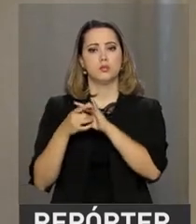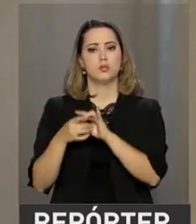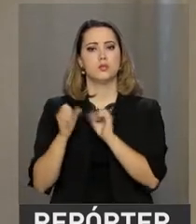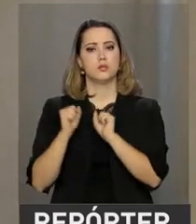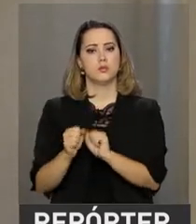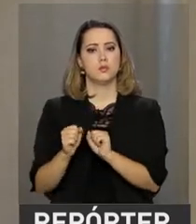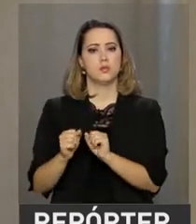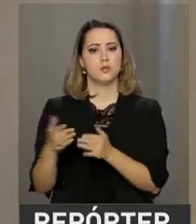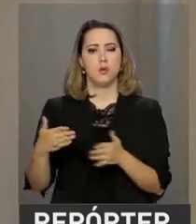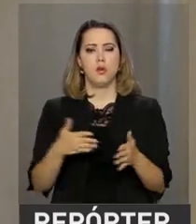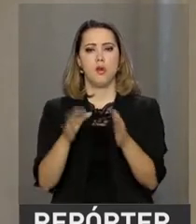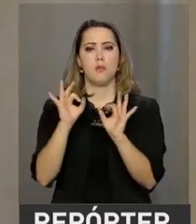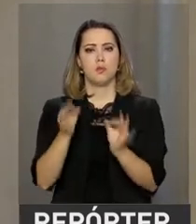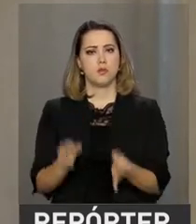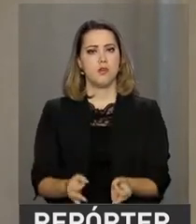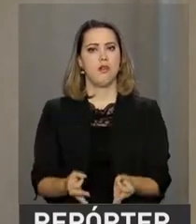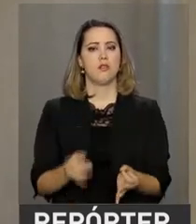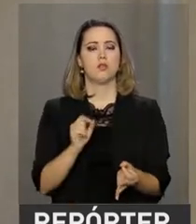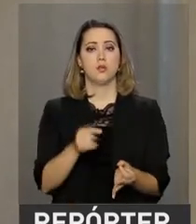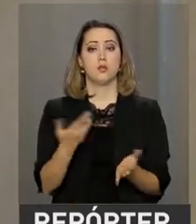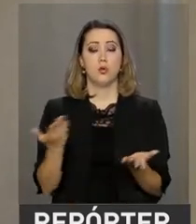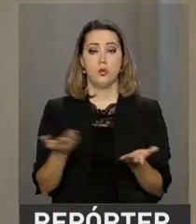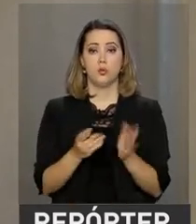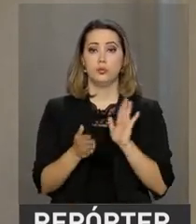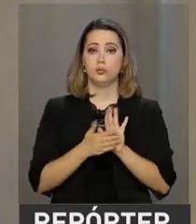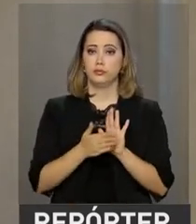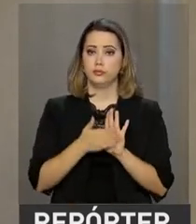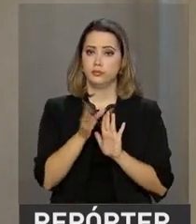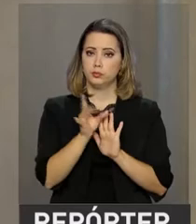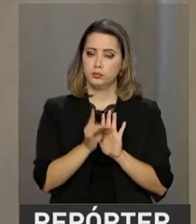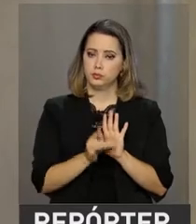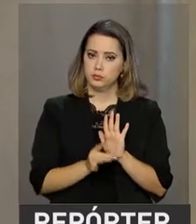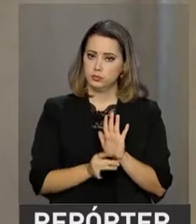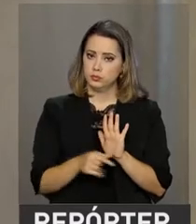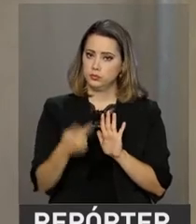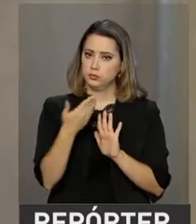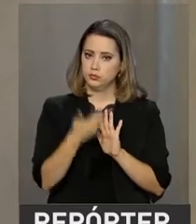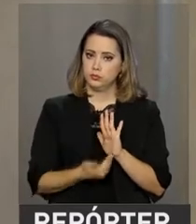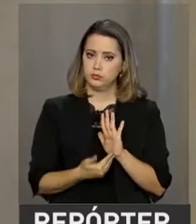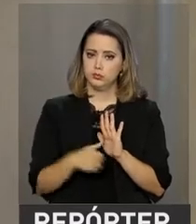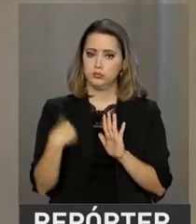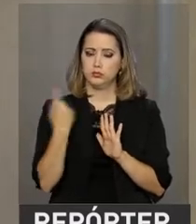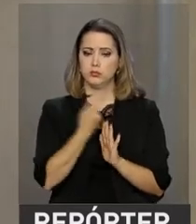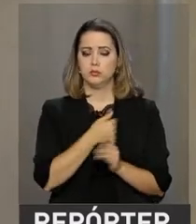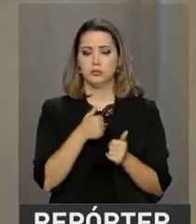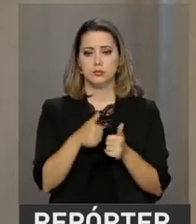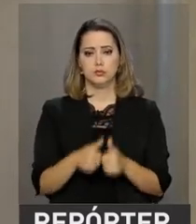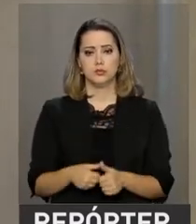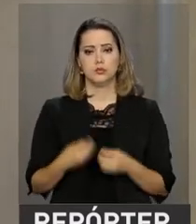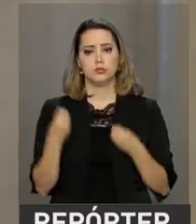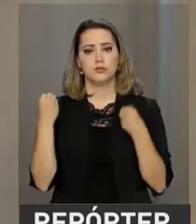do projeto e apresentar hoje o que nós, enfim, estamos dando,